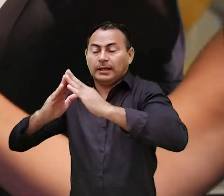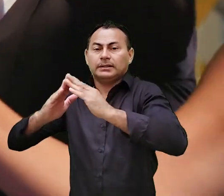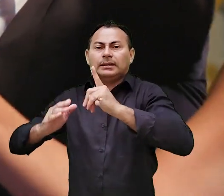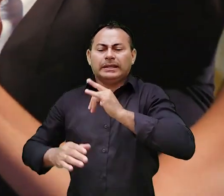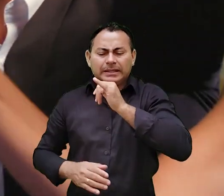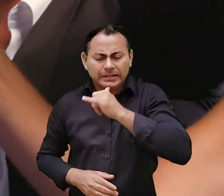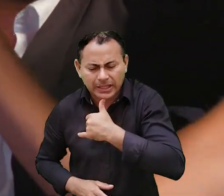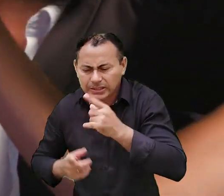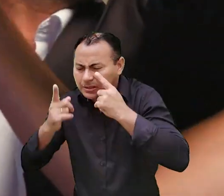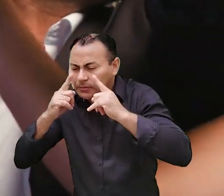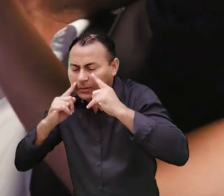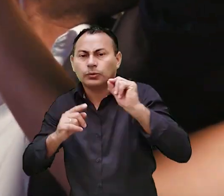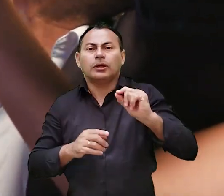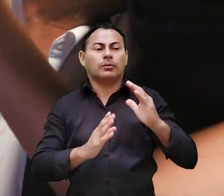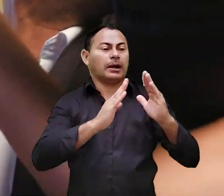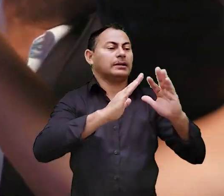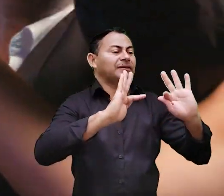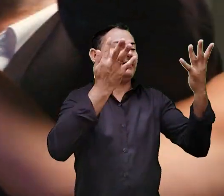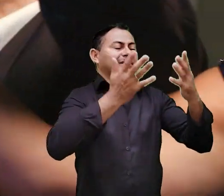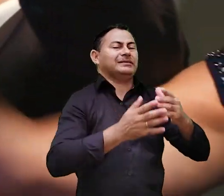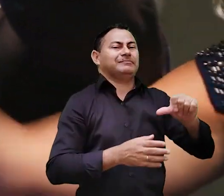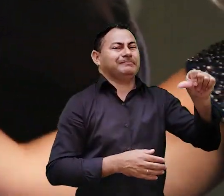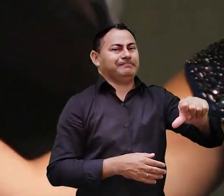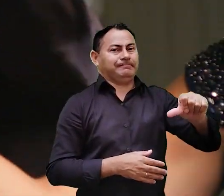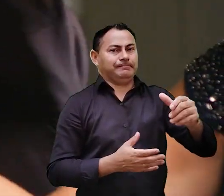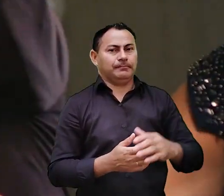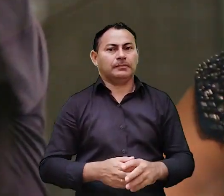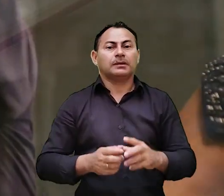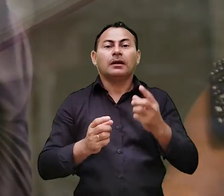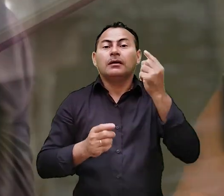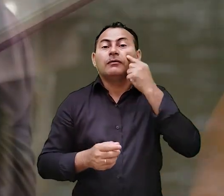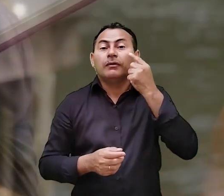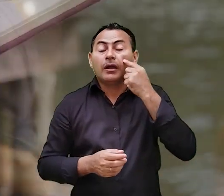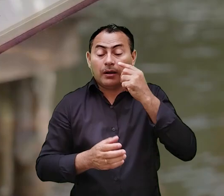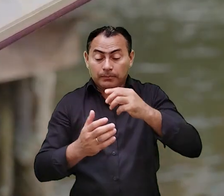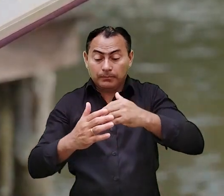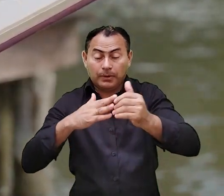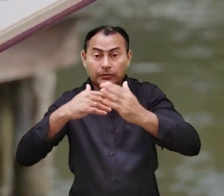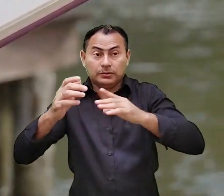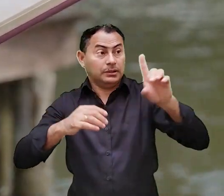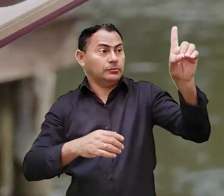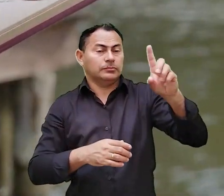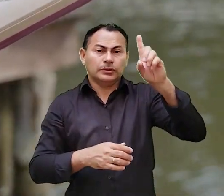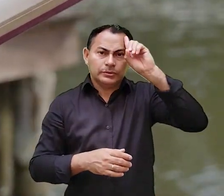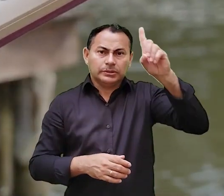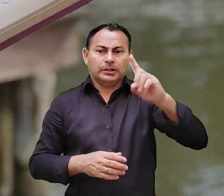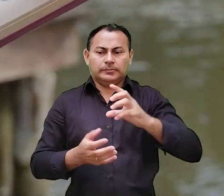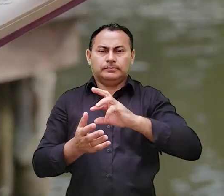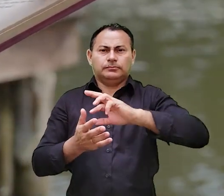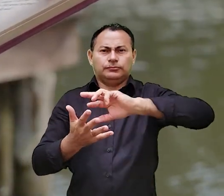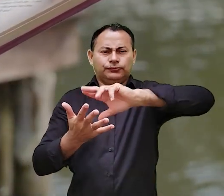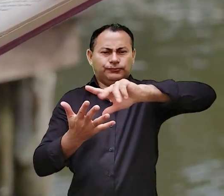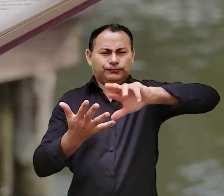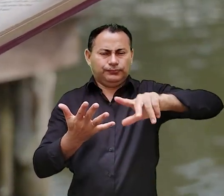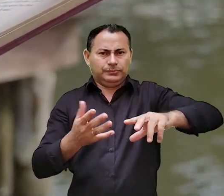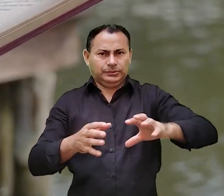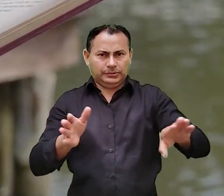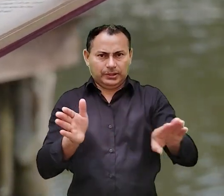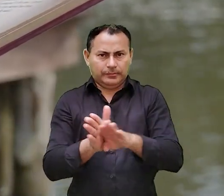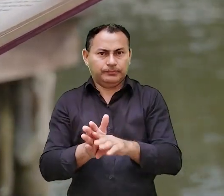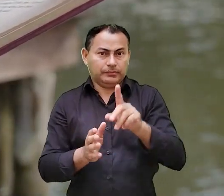a uma casa onde há luto do que a uma casa em festa. Procure ver a mão de Deus quando o dia da adversidade